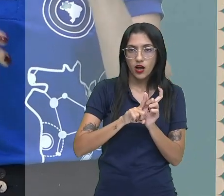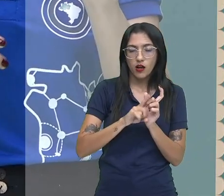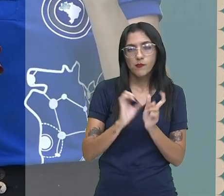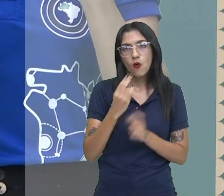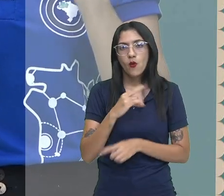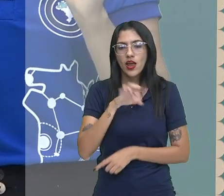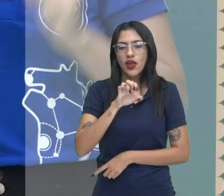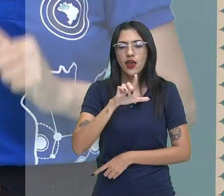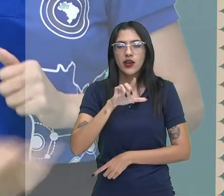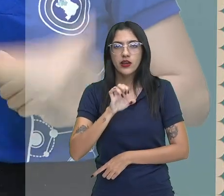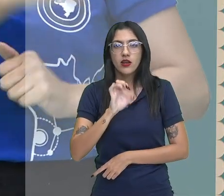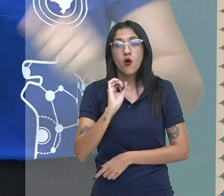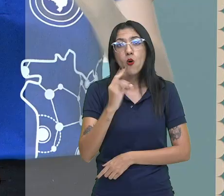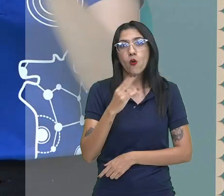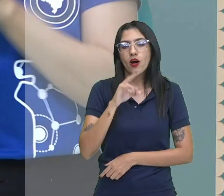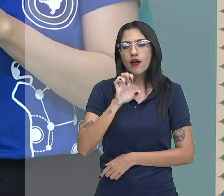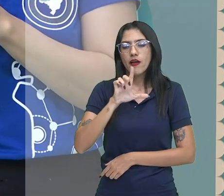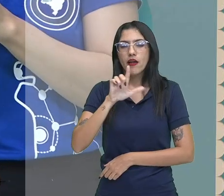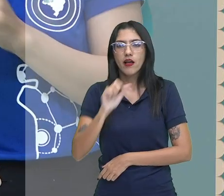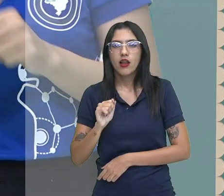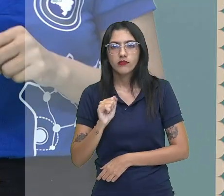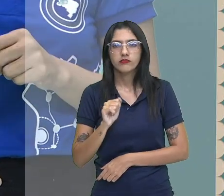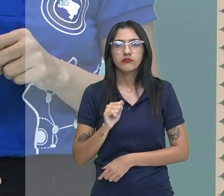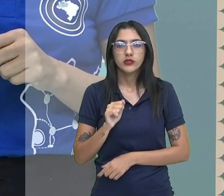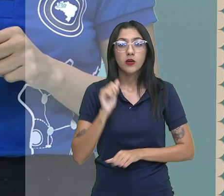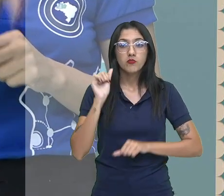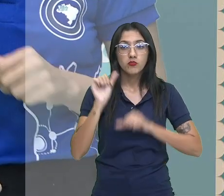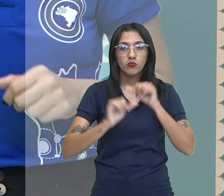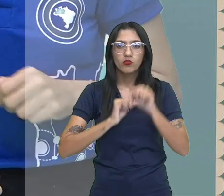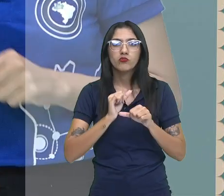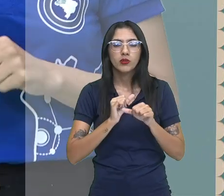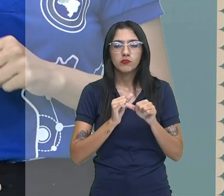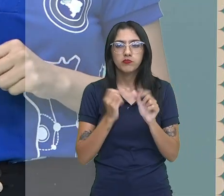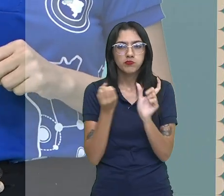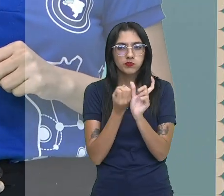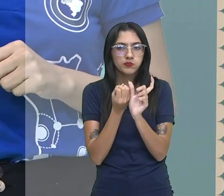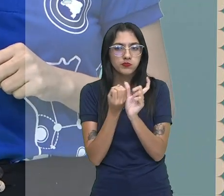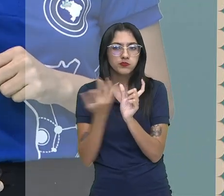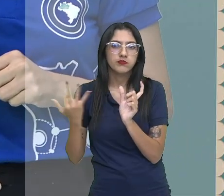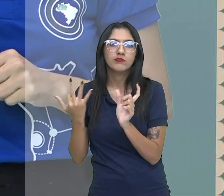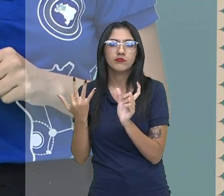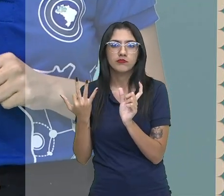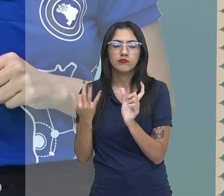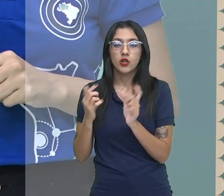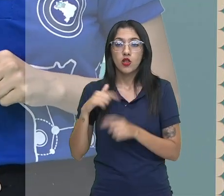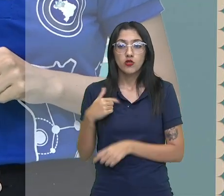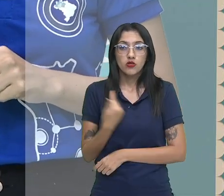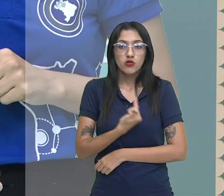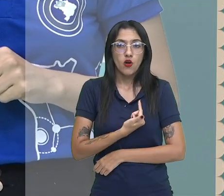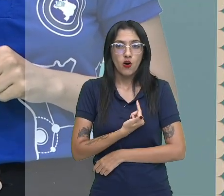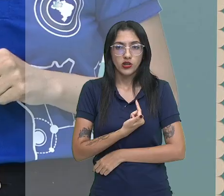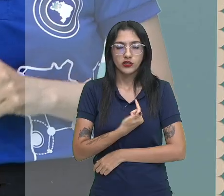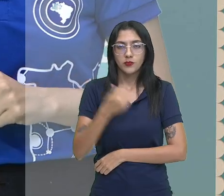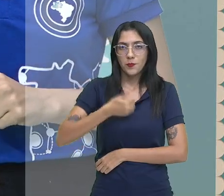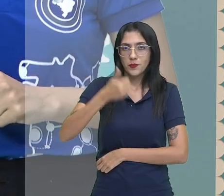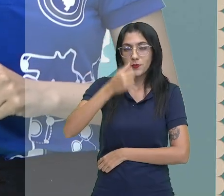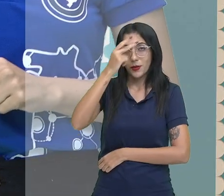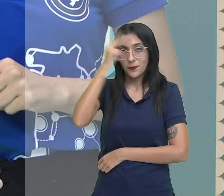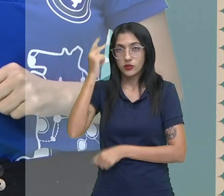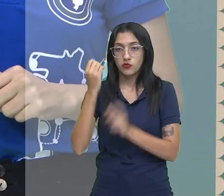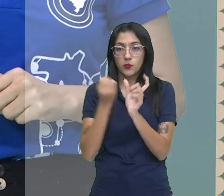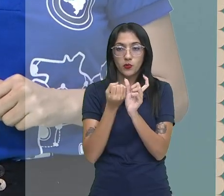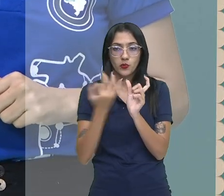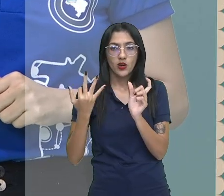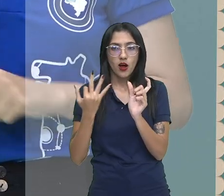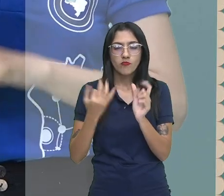terceira pessoa do singular, aí nós vamos para o plural, eles caminham juntos. Nós vamos ter o nós, primeira pessoa do plural,